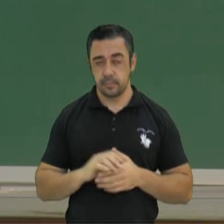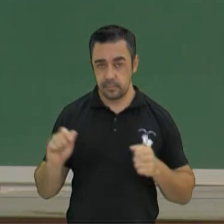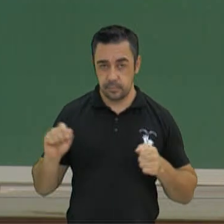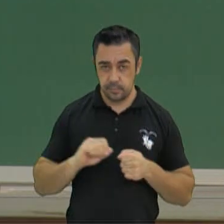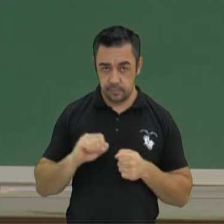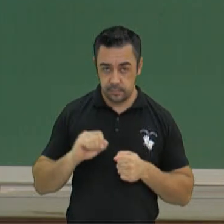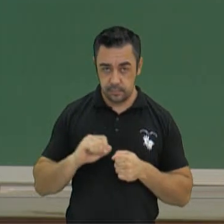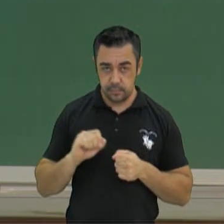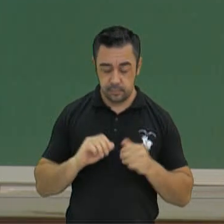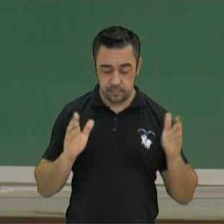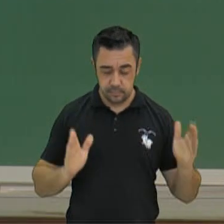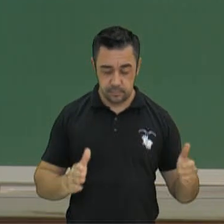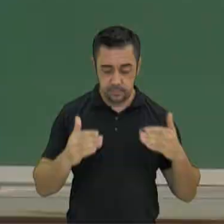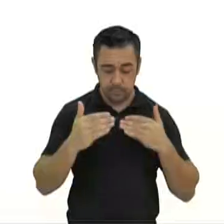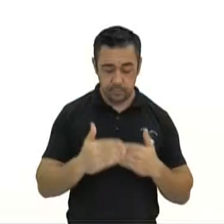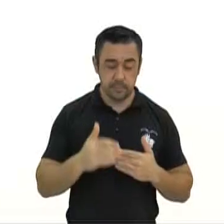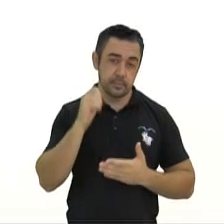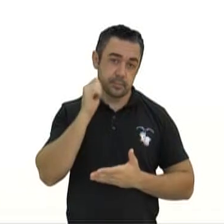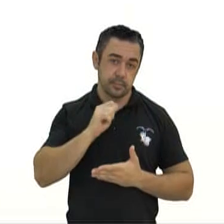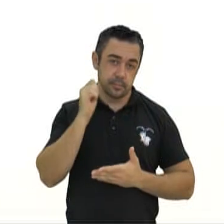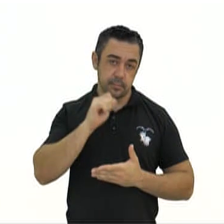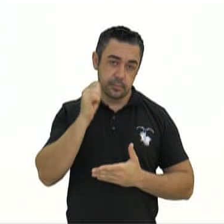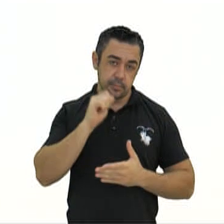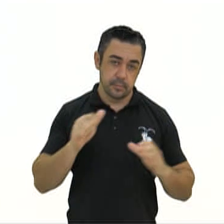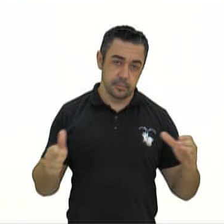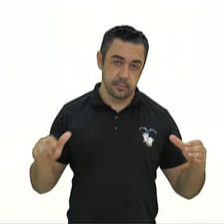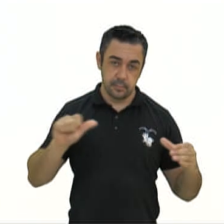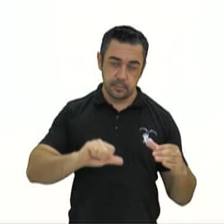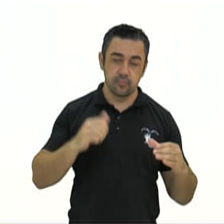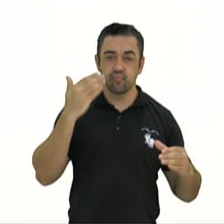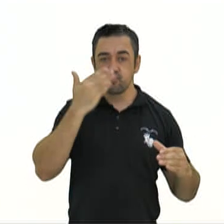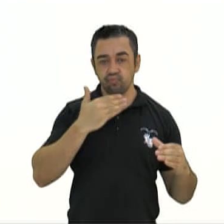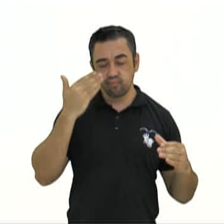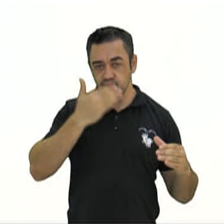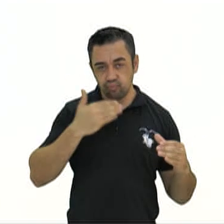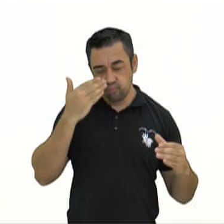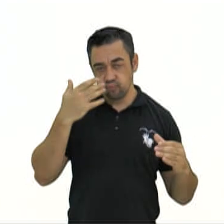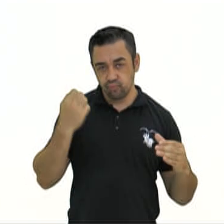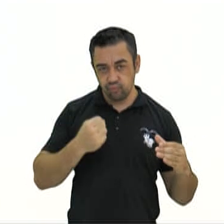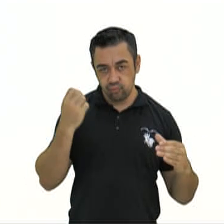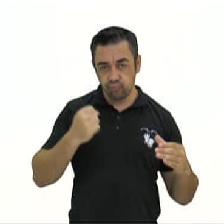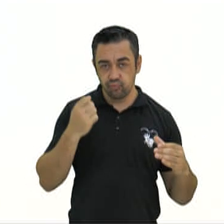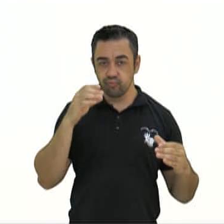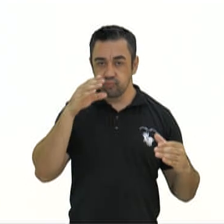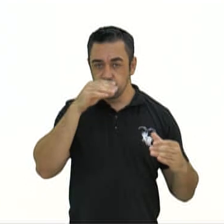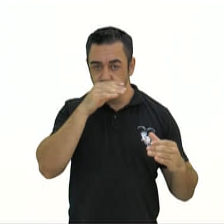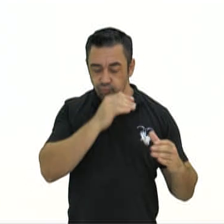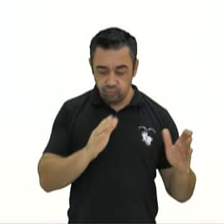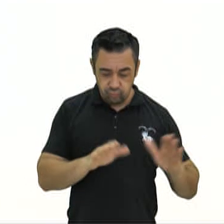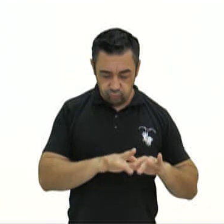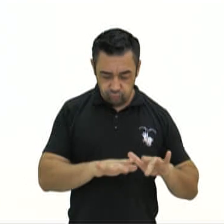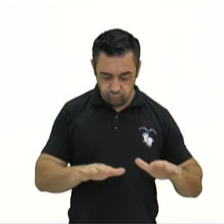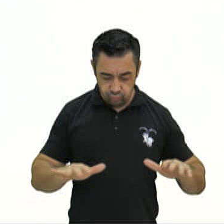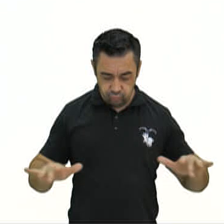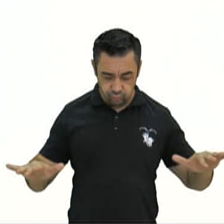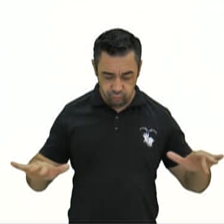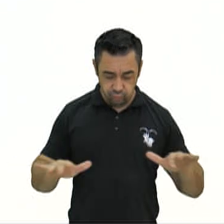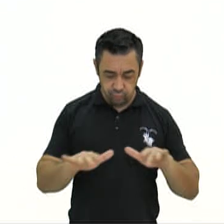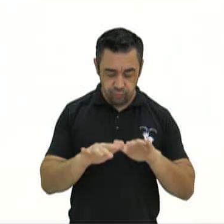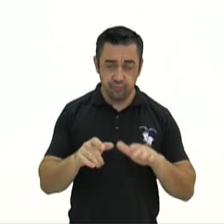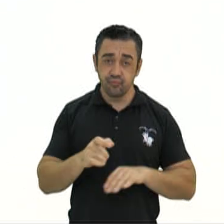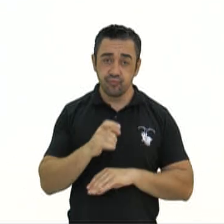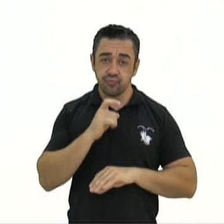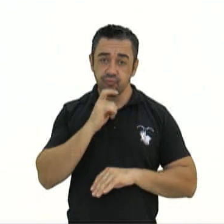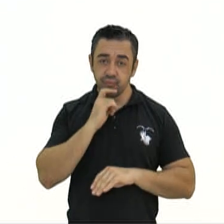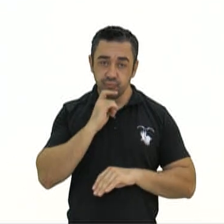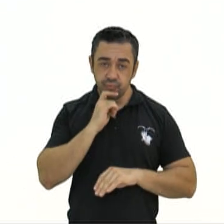produção desses tablets, Carla despeja doce de leite, tá? Quente em uma forma, para que ele esfrie